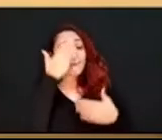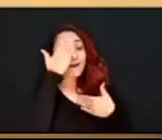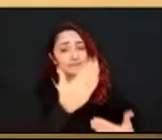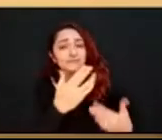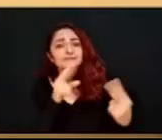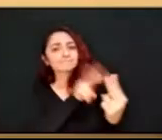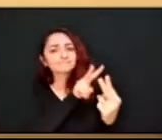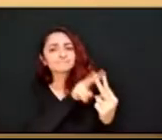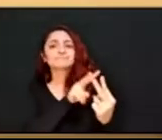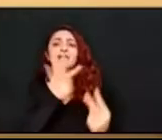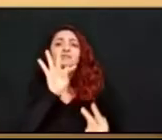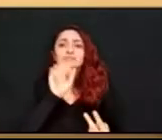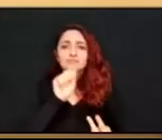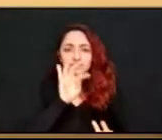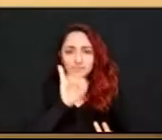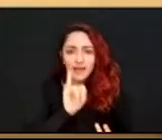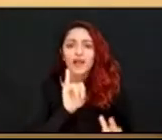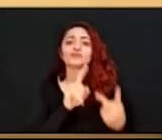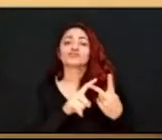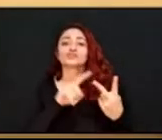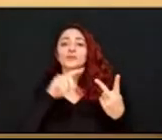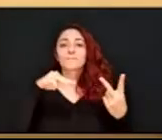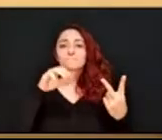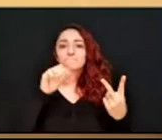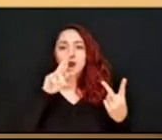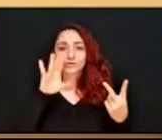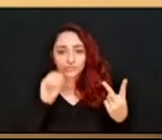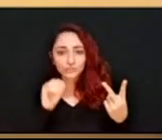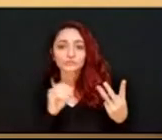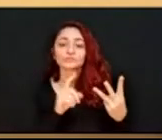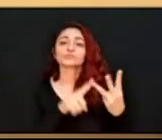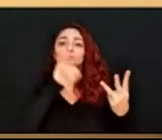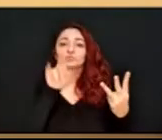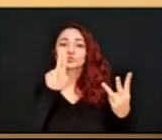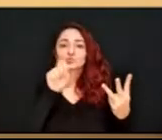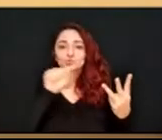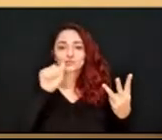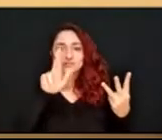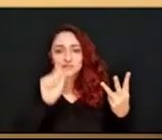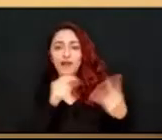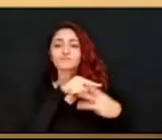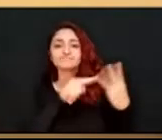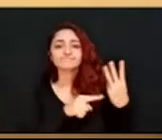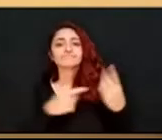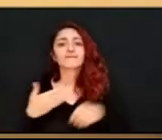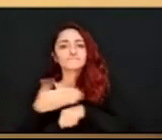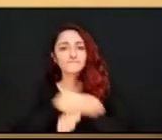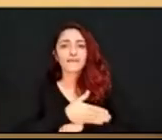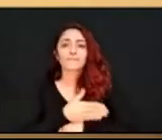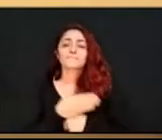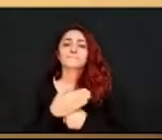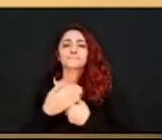Tati pelo pelo tempo pelo tempo que vocês tiveram aqui conosco para a gente é muito importante